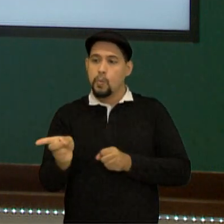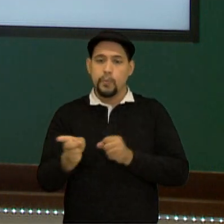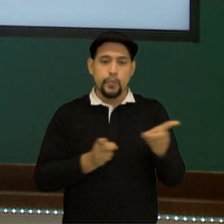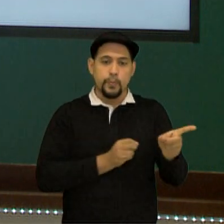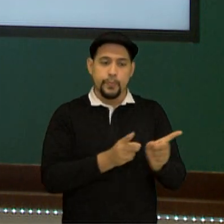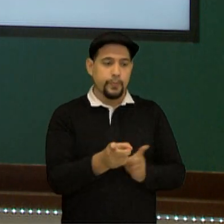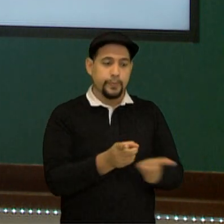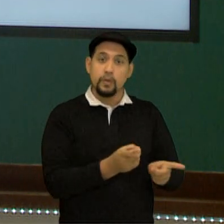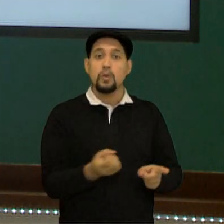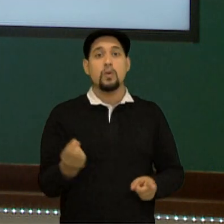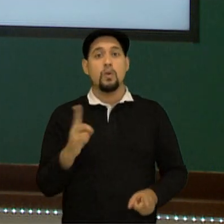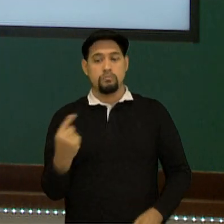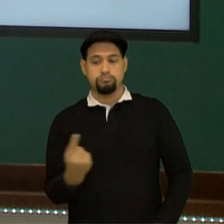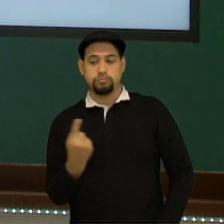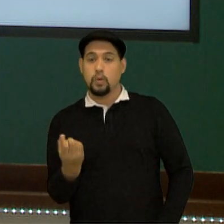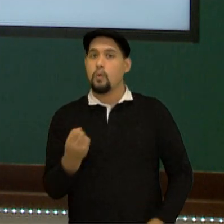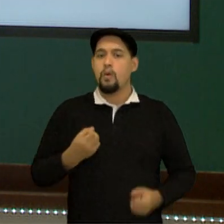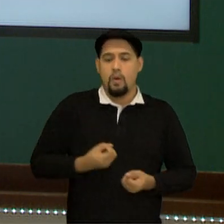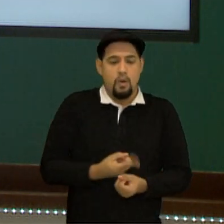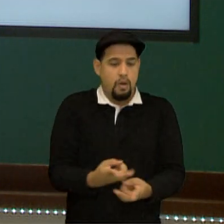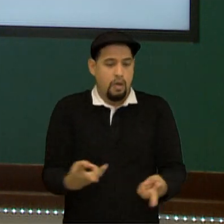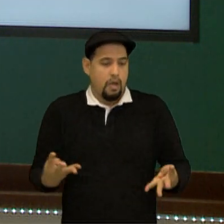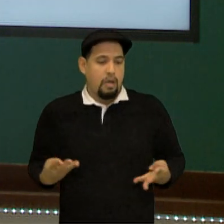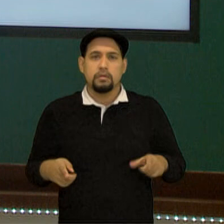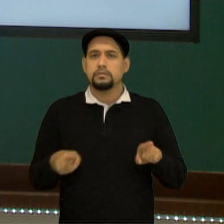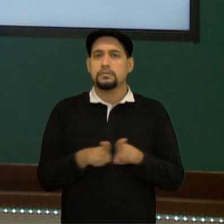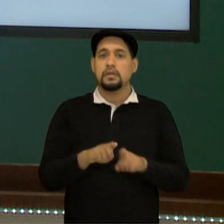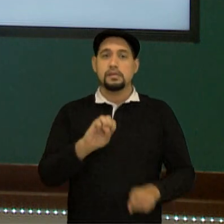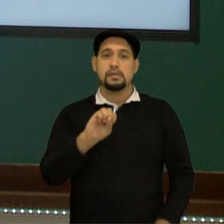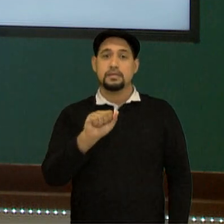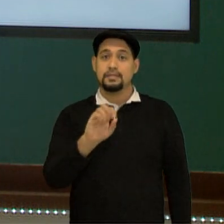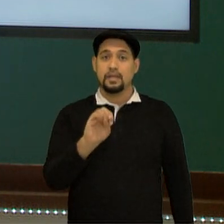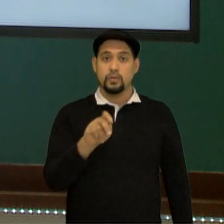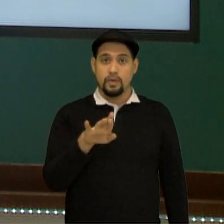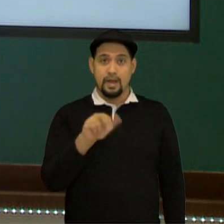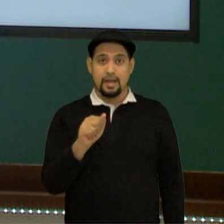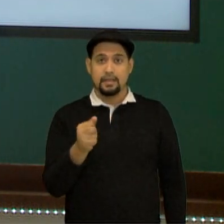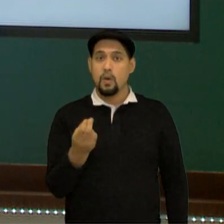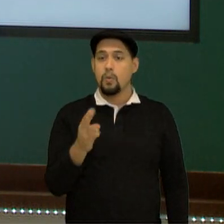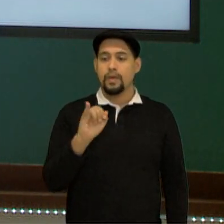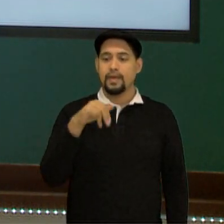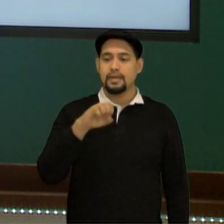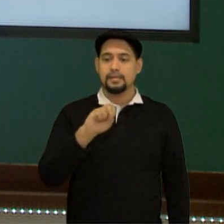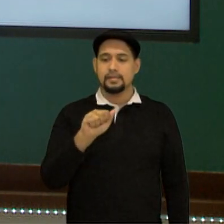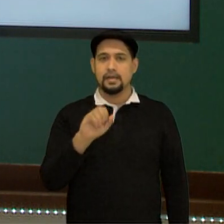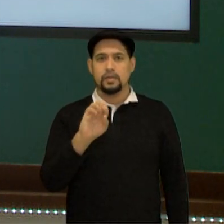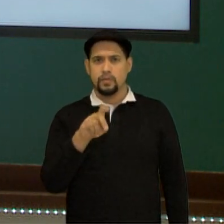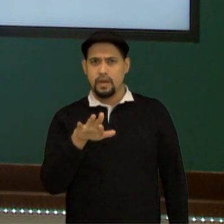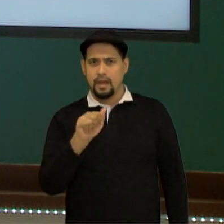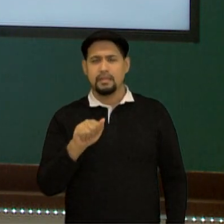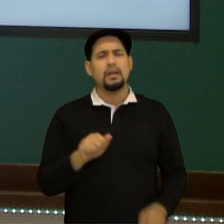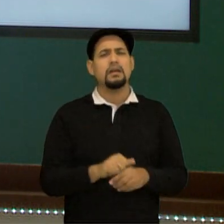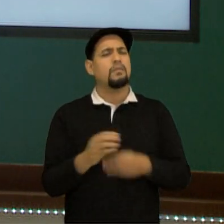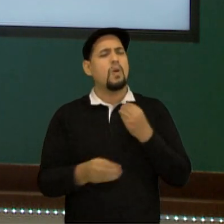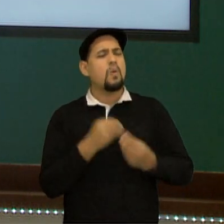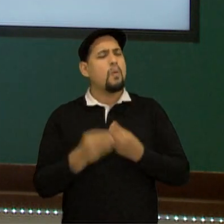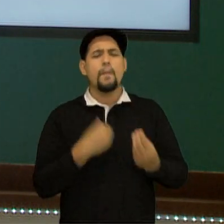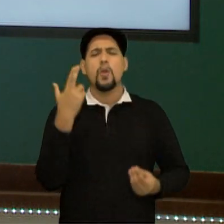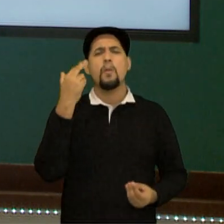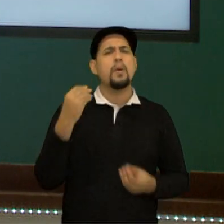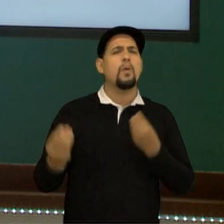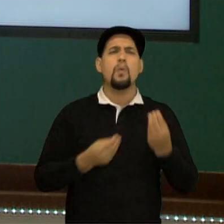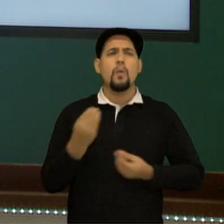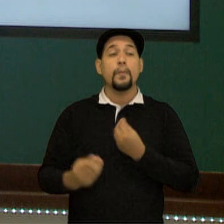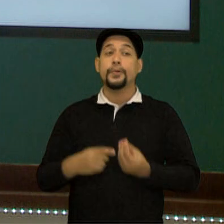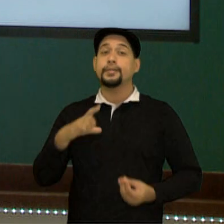em homogênea ou heterogênea, saturada ou insaturada. Professor, quando a cadeia carbônica é normal? Quando